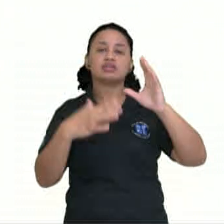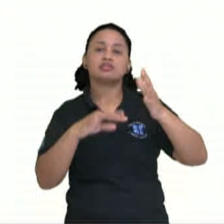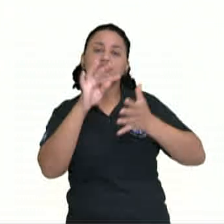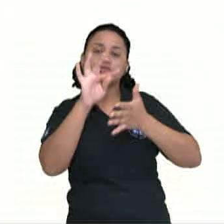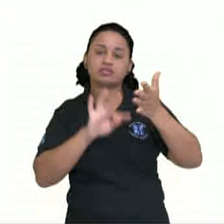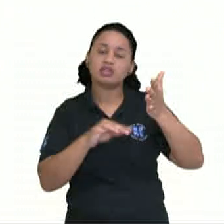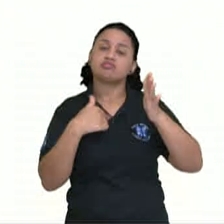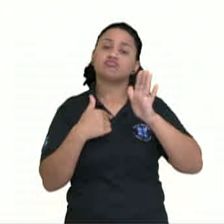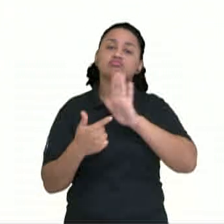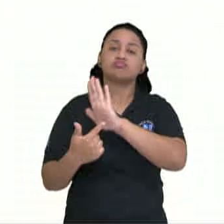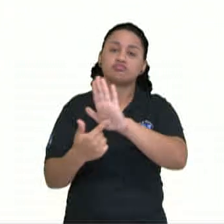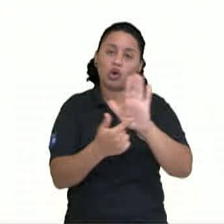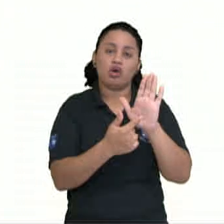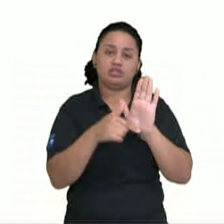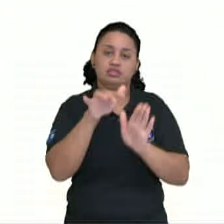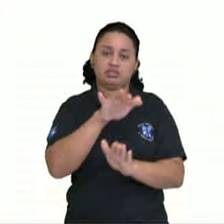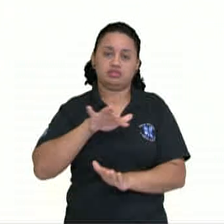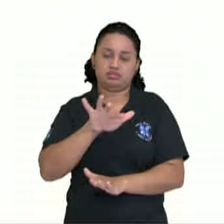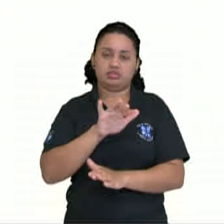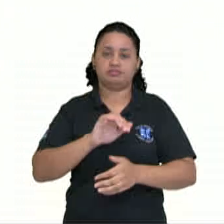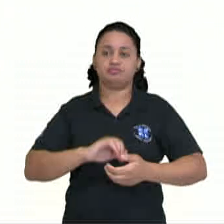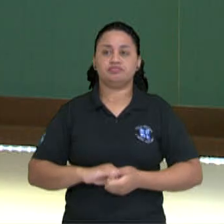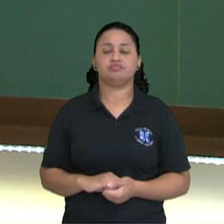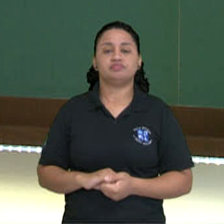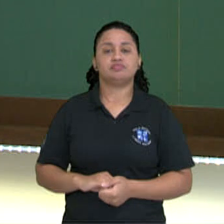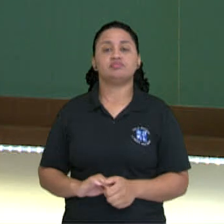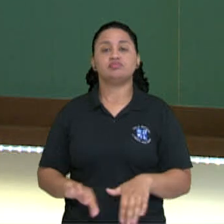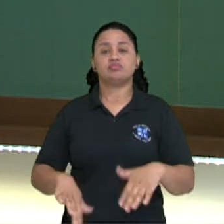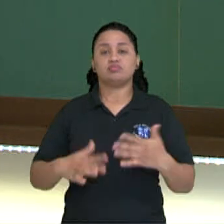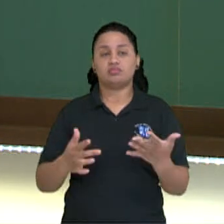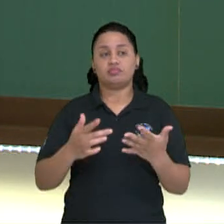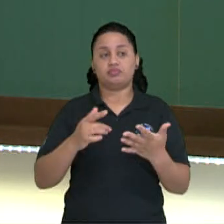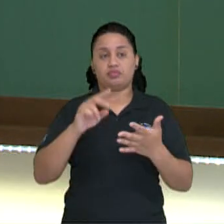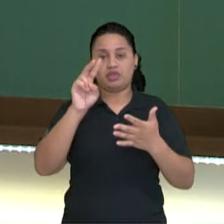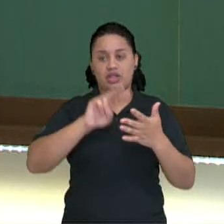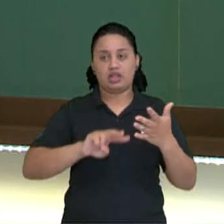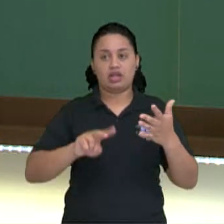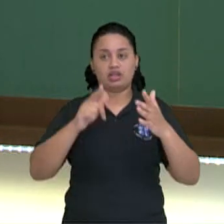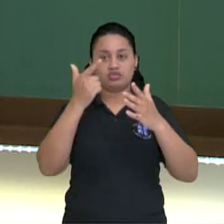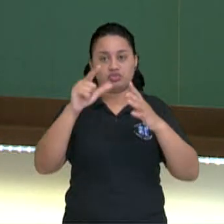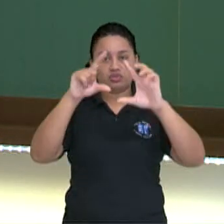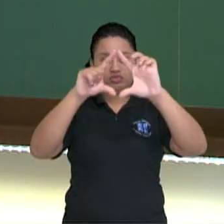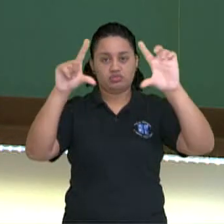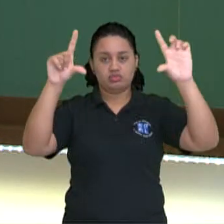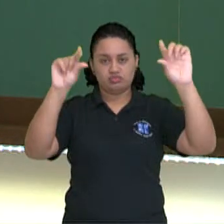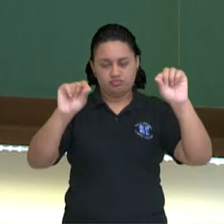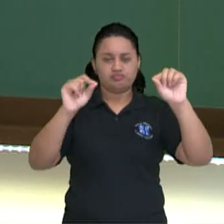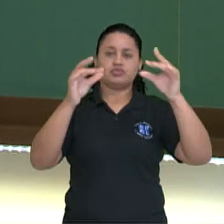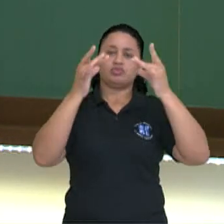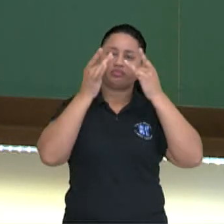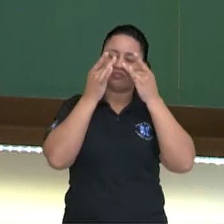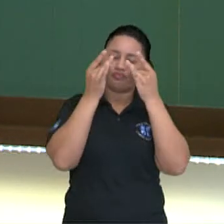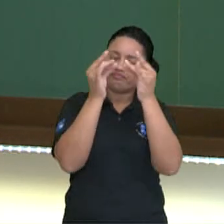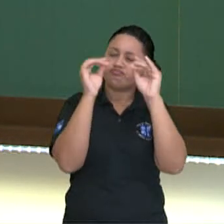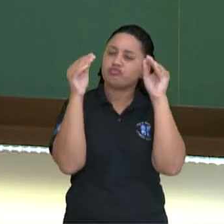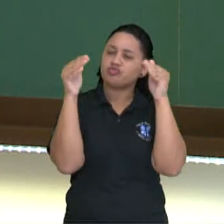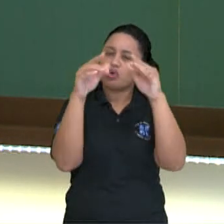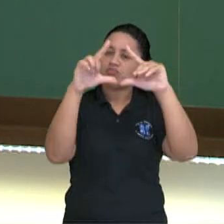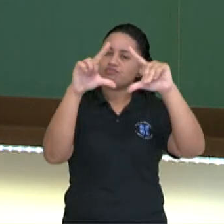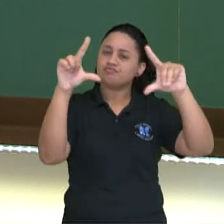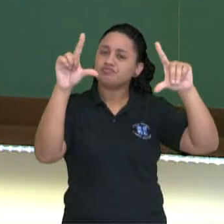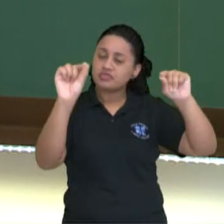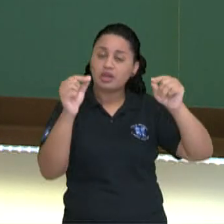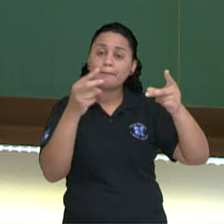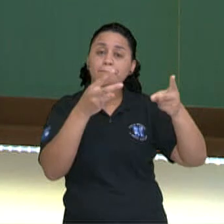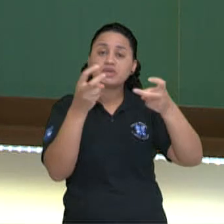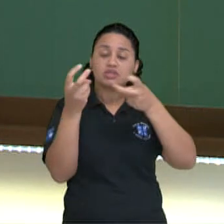para esta atmosfera? Então vamos aqui, ó. Releia o fragmento, preste bastante atenção e veja